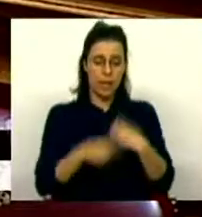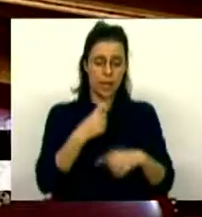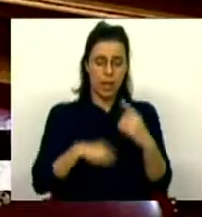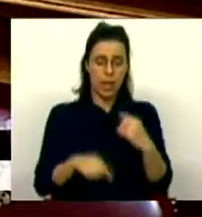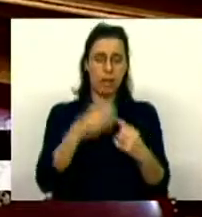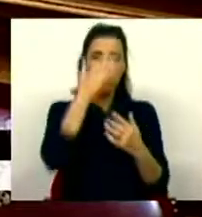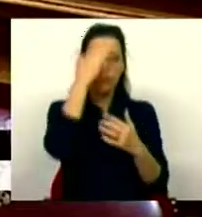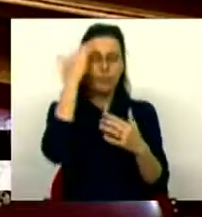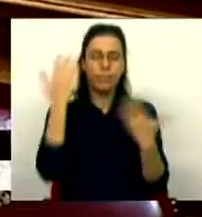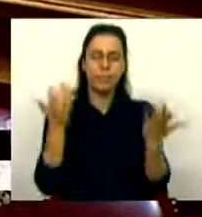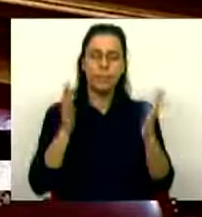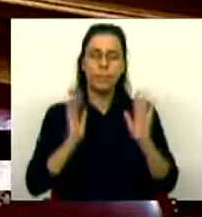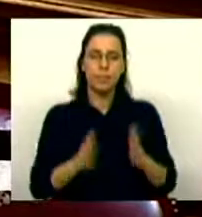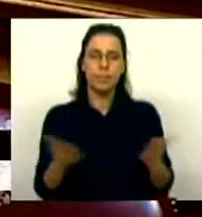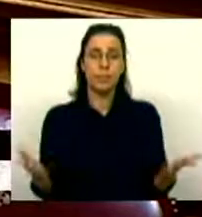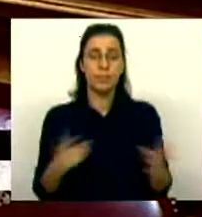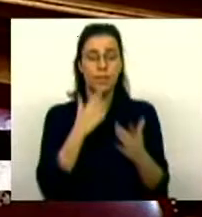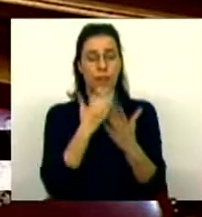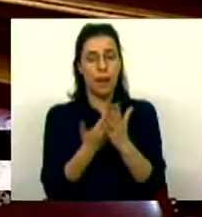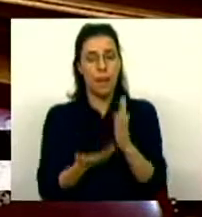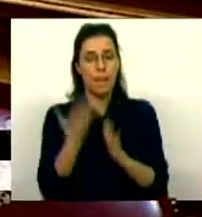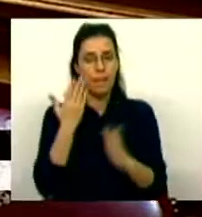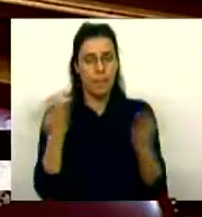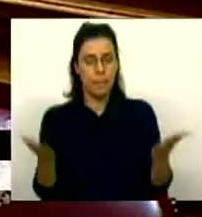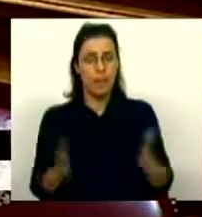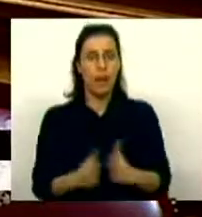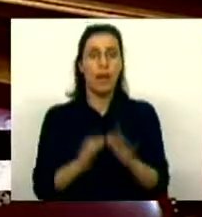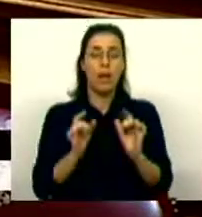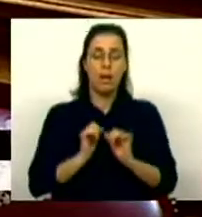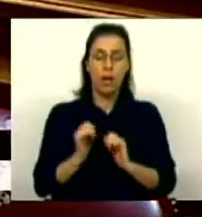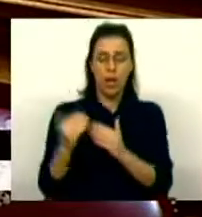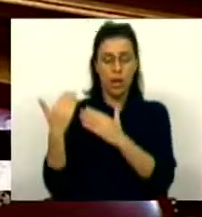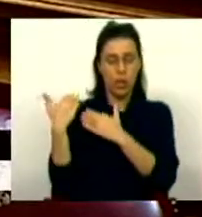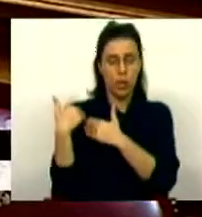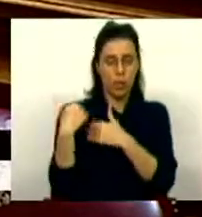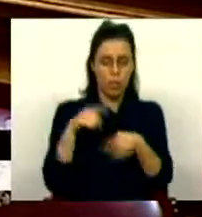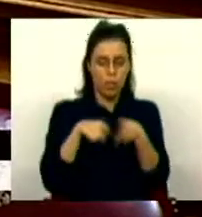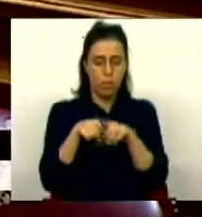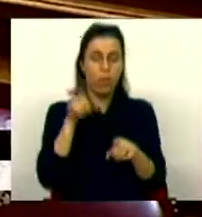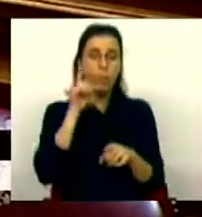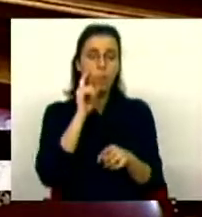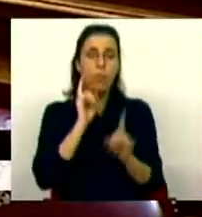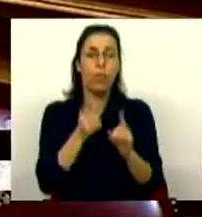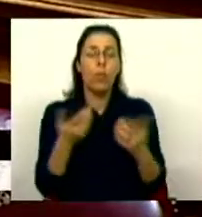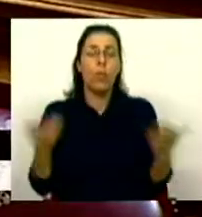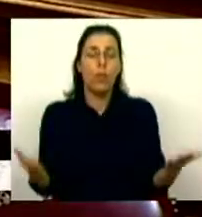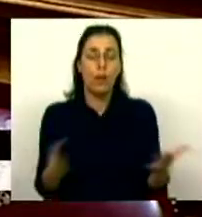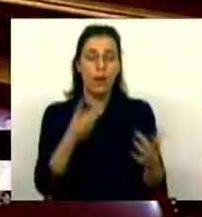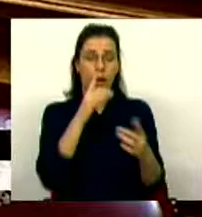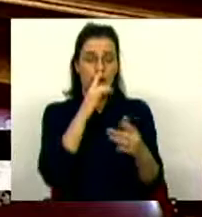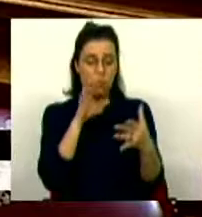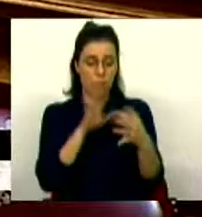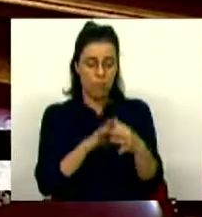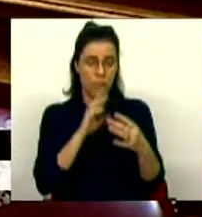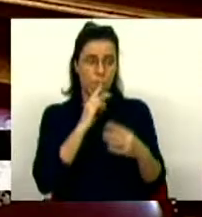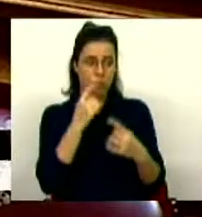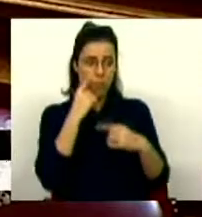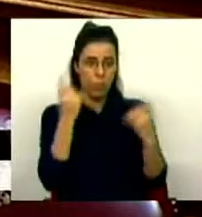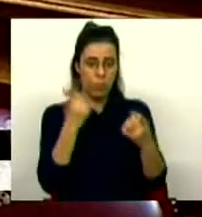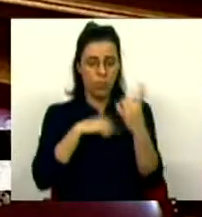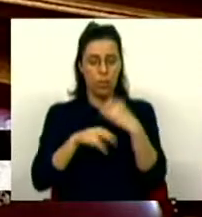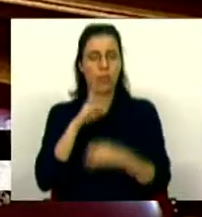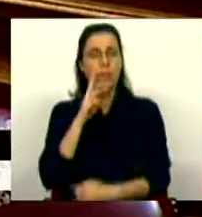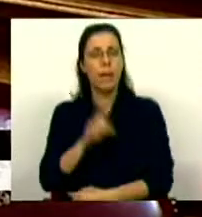que consideramos que seria desejável esse aumento. É a nossa responsabilidade política garantir que, quer com uma resposta pública, quer com uma